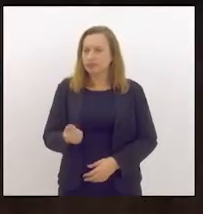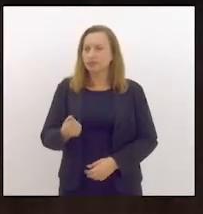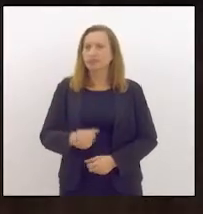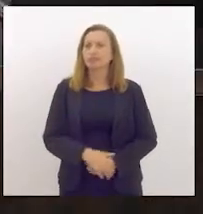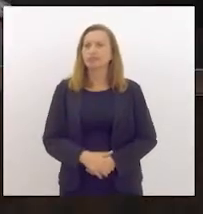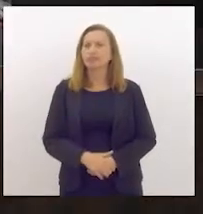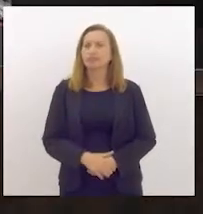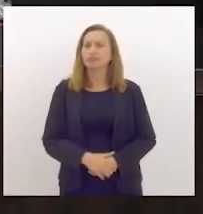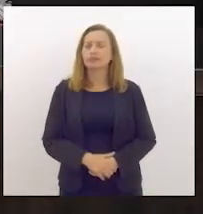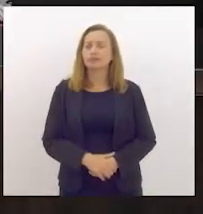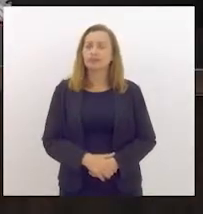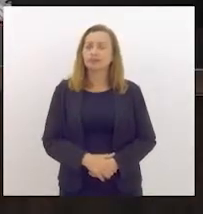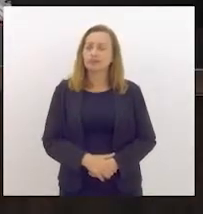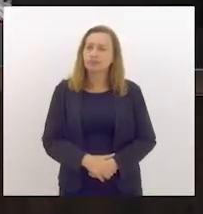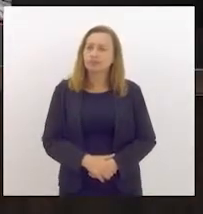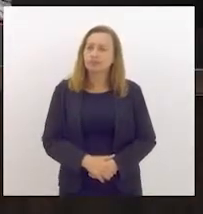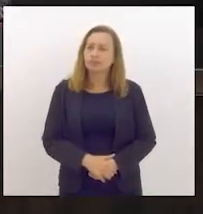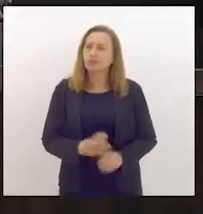à